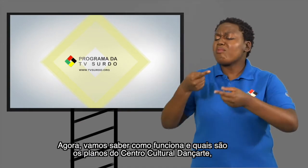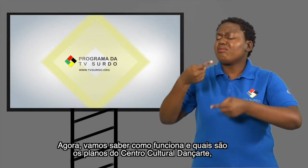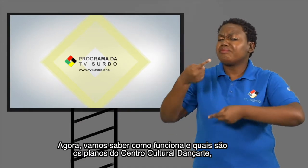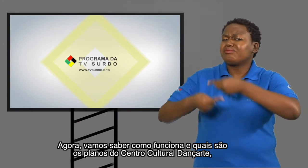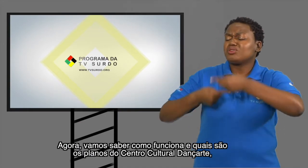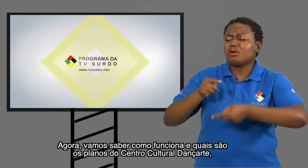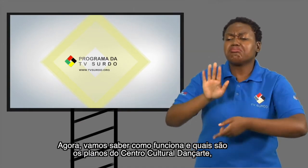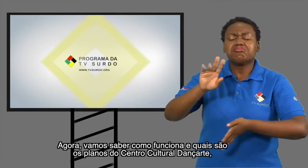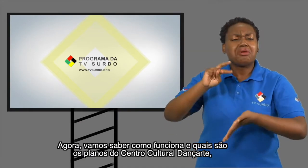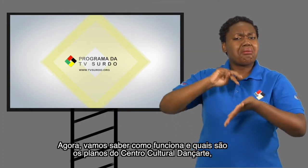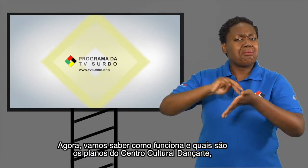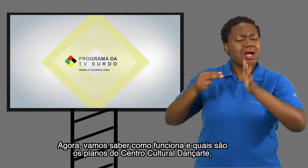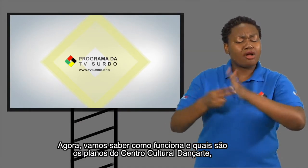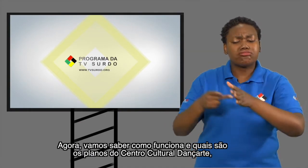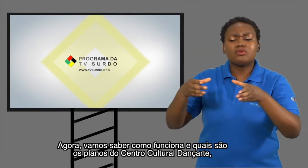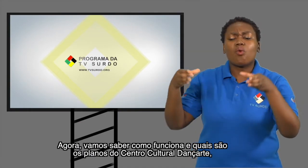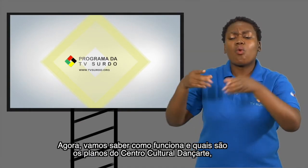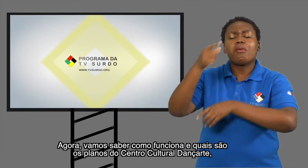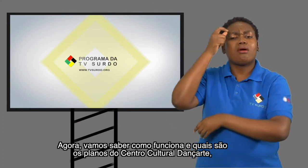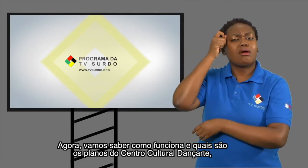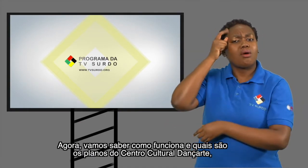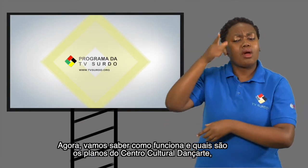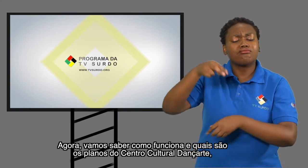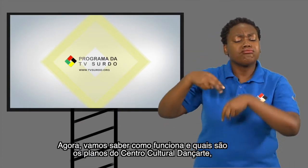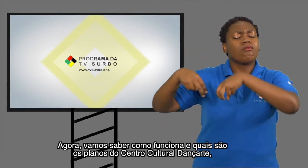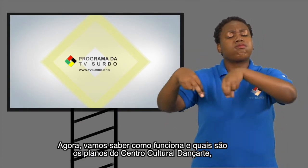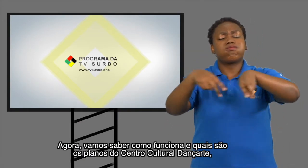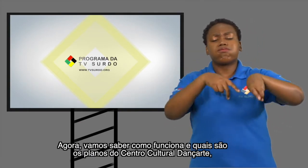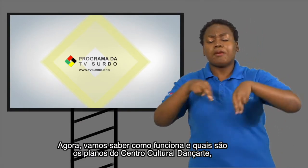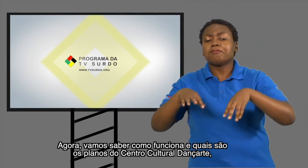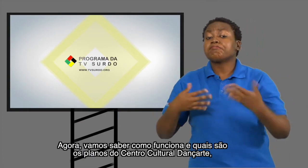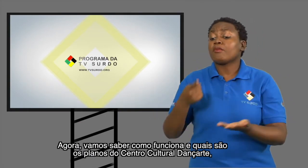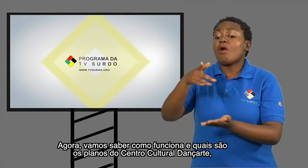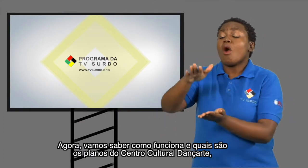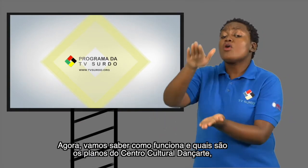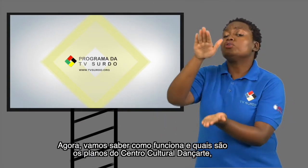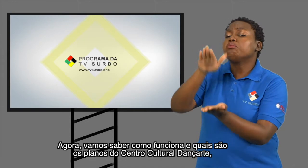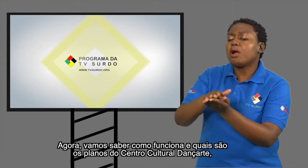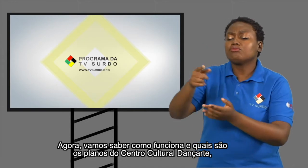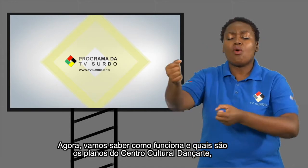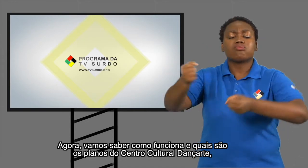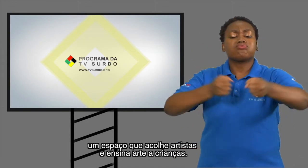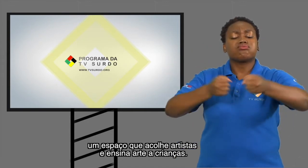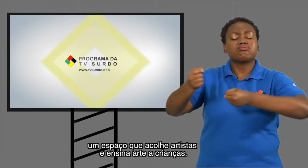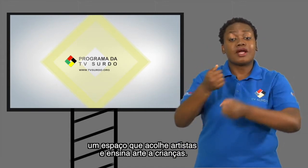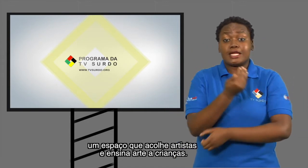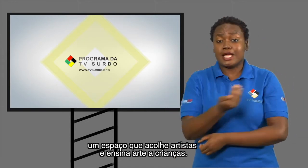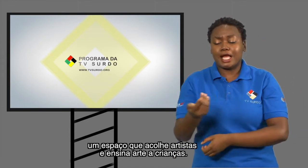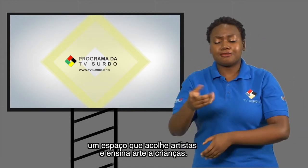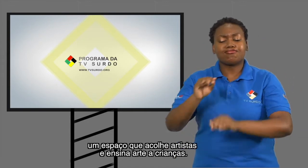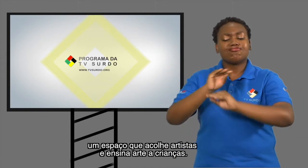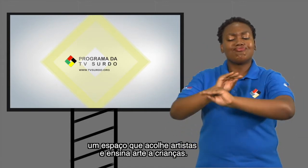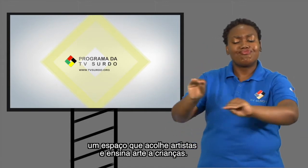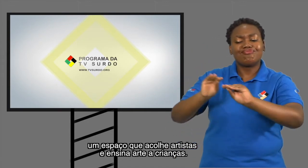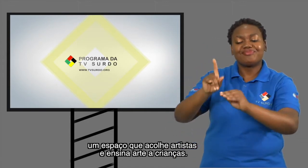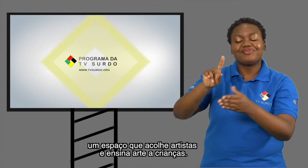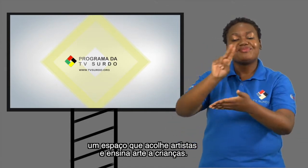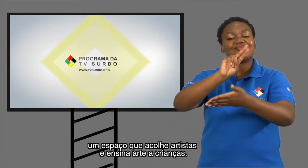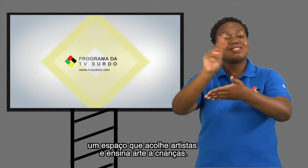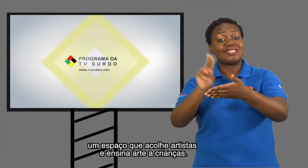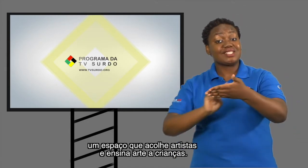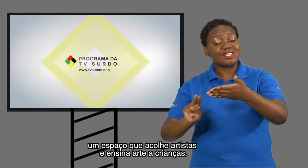saber como funciona e quais são os planos do Centro Cultural Dança-Arte. Um espaço